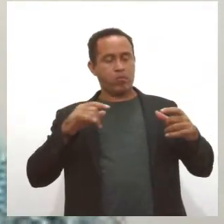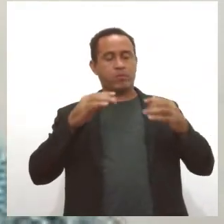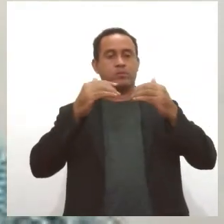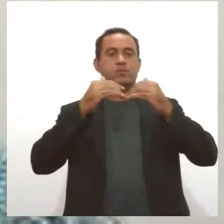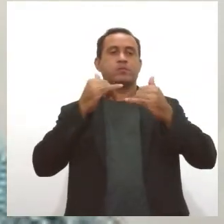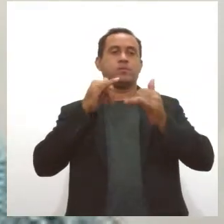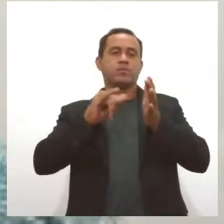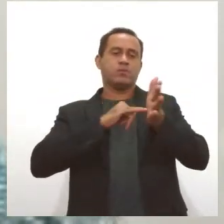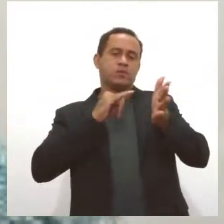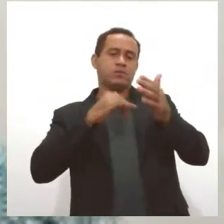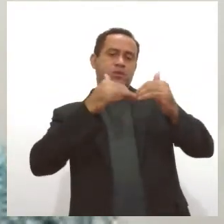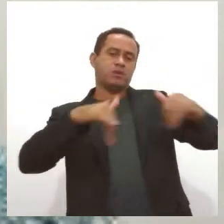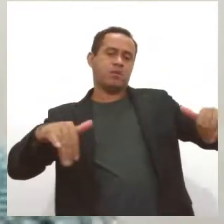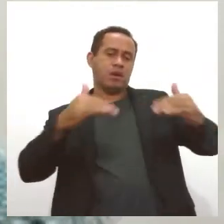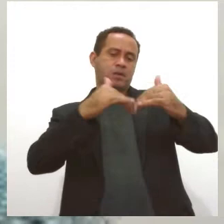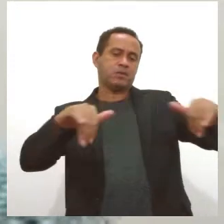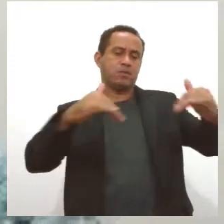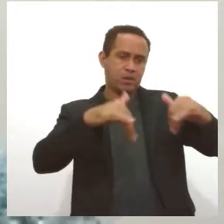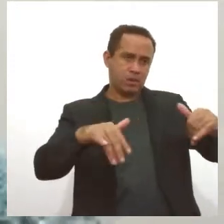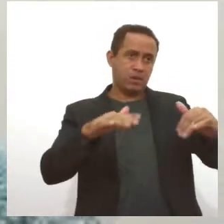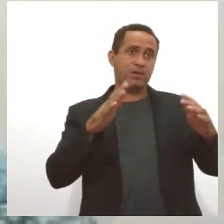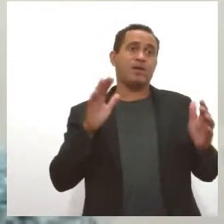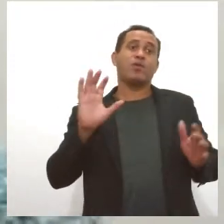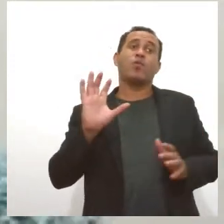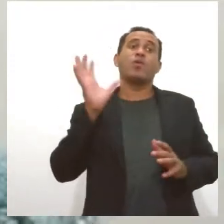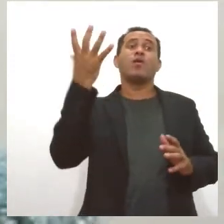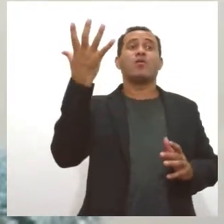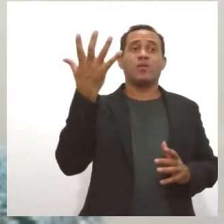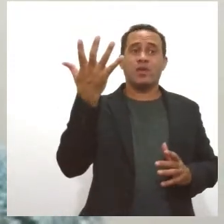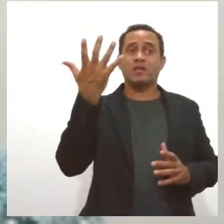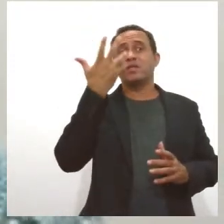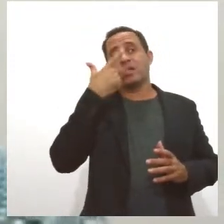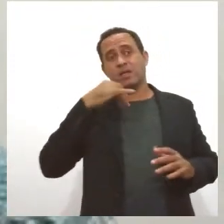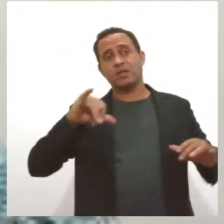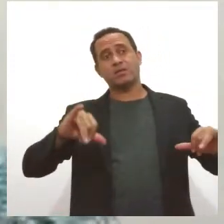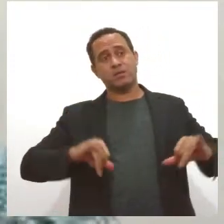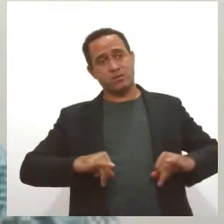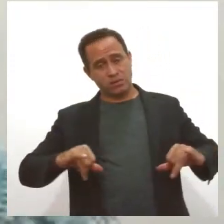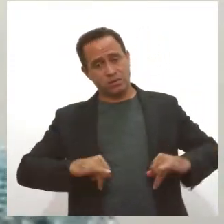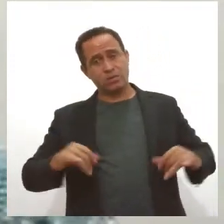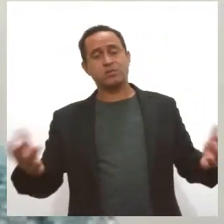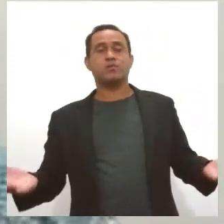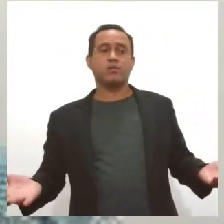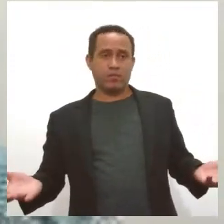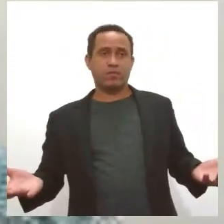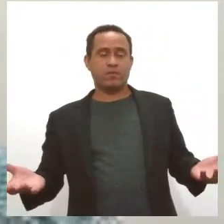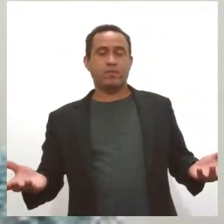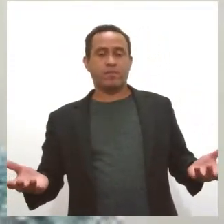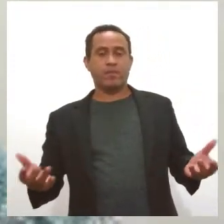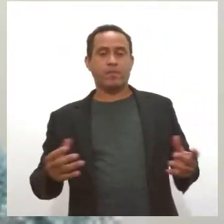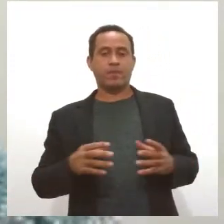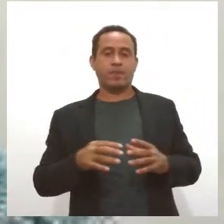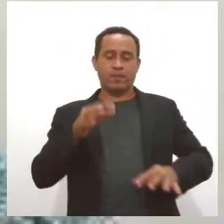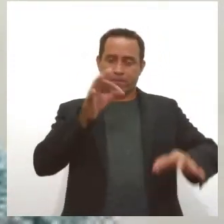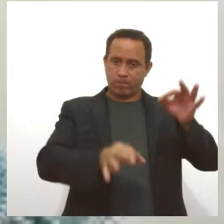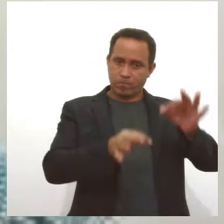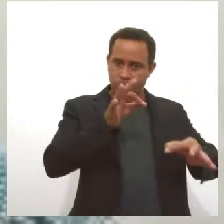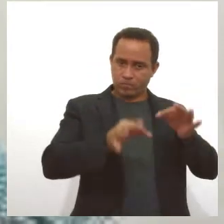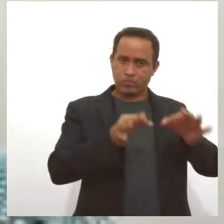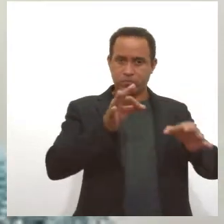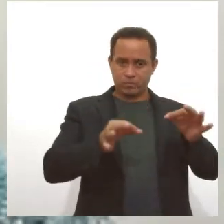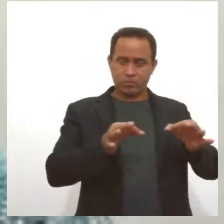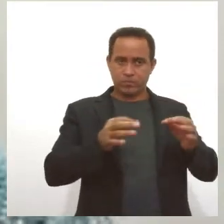né? E quando há um divórcio, e esses divórcios acabam sendo levados às vias judiciais,